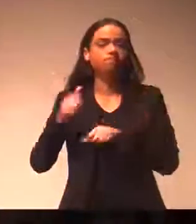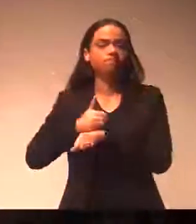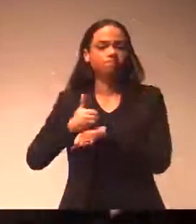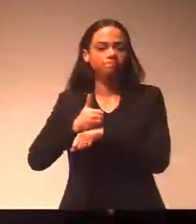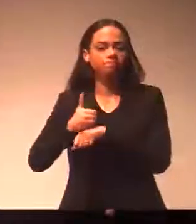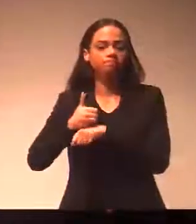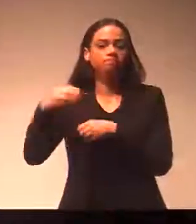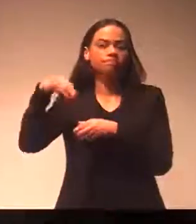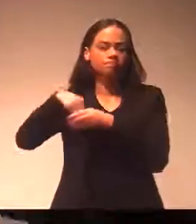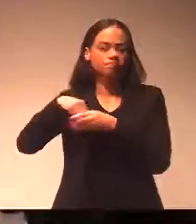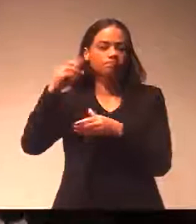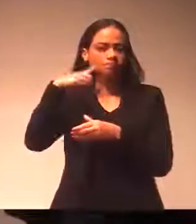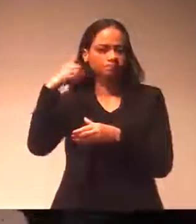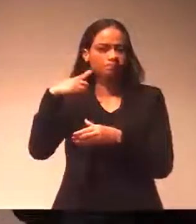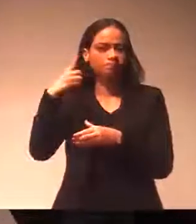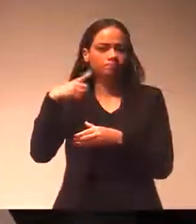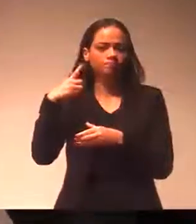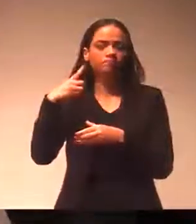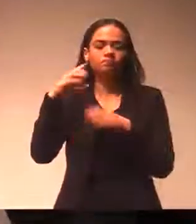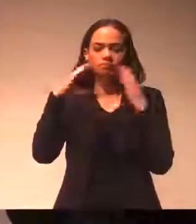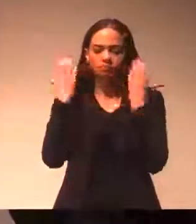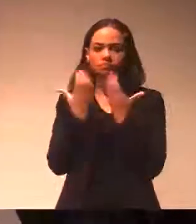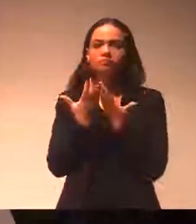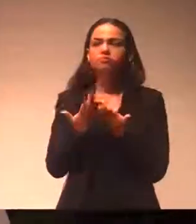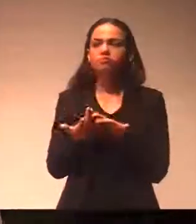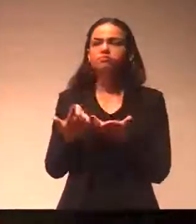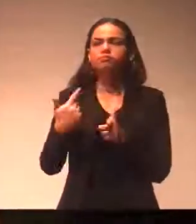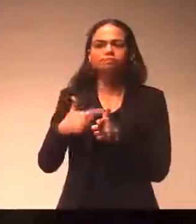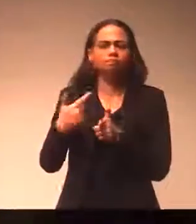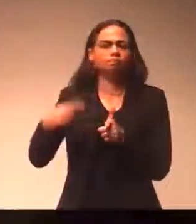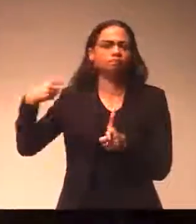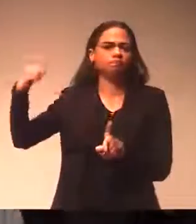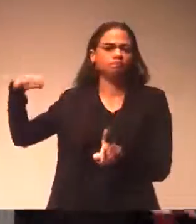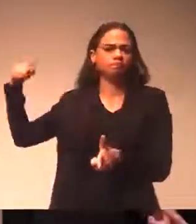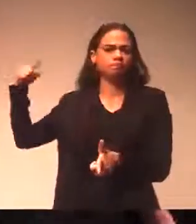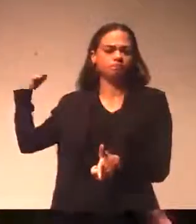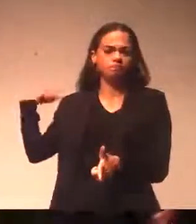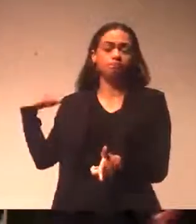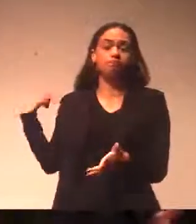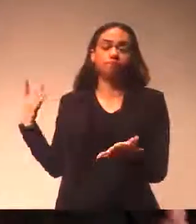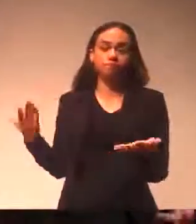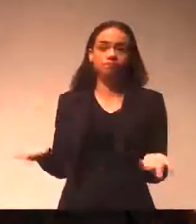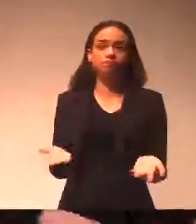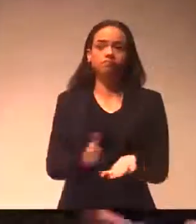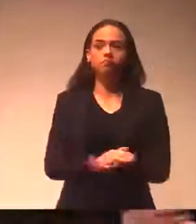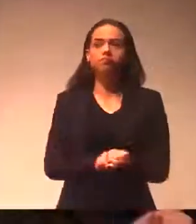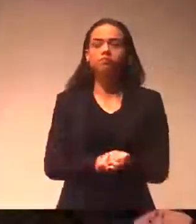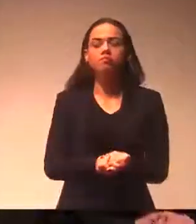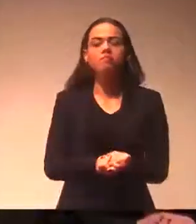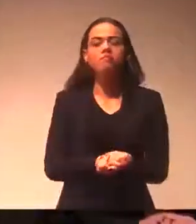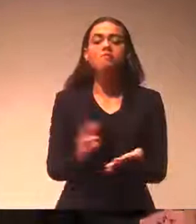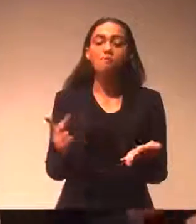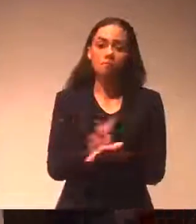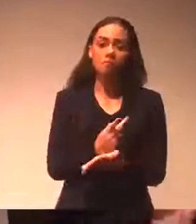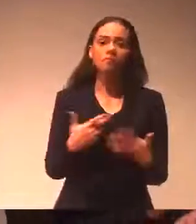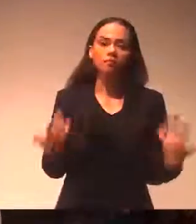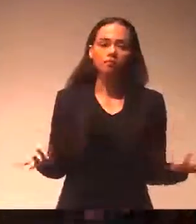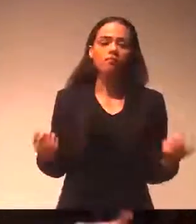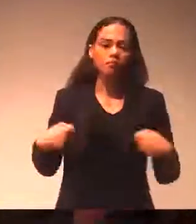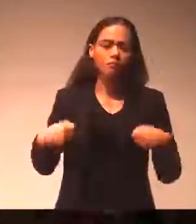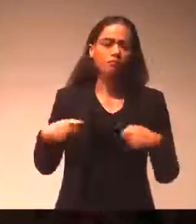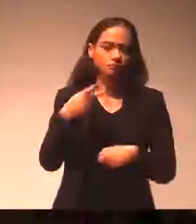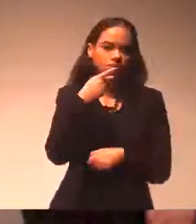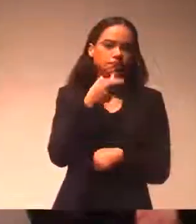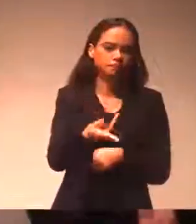intrometiam, atrapalhavam a reunião, era uma coisa muito complicada e isso eu não assisti. Então, eu também não tenho nenhum problema de reconhecer essa questão.